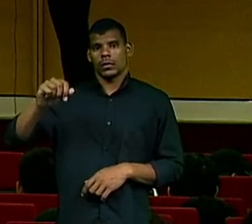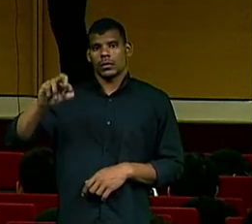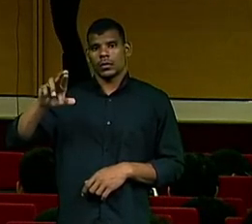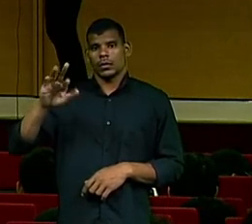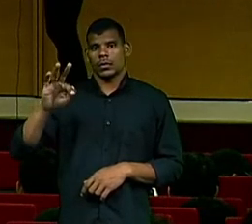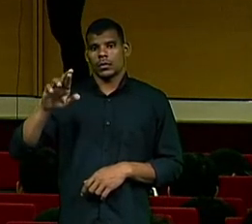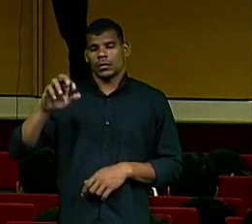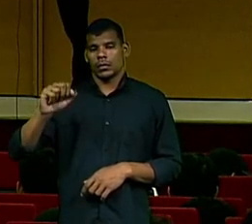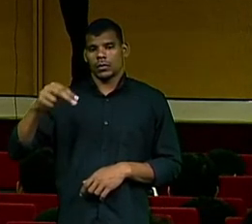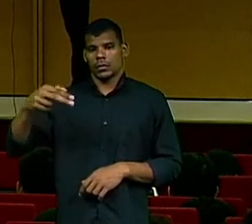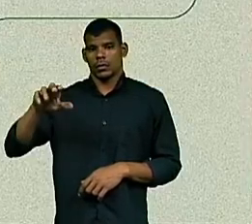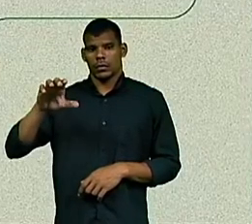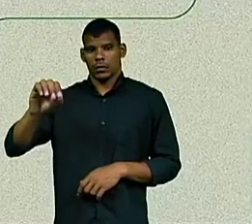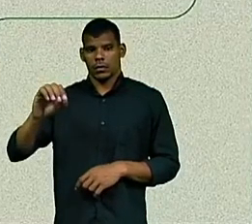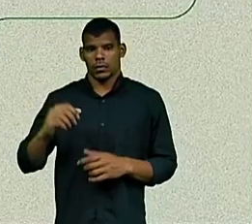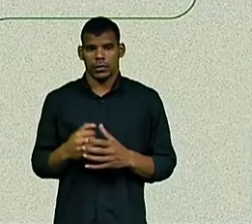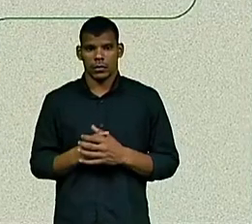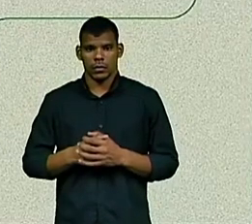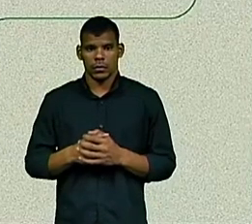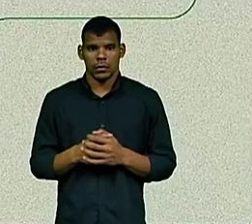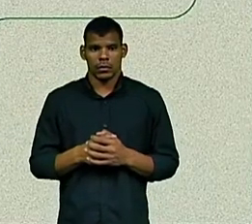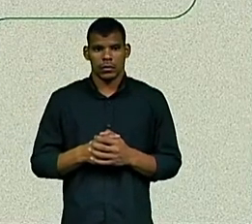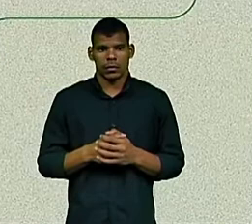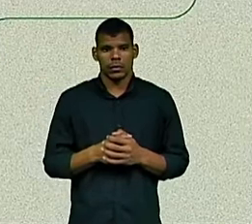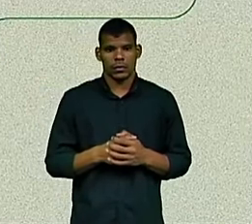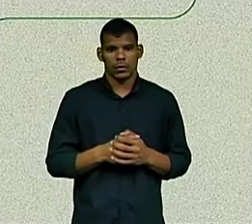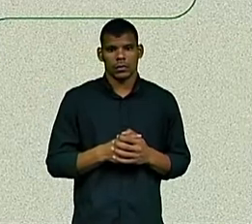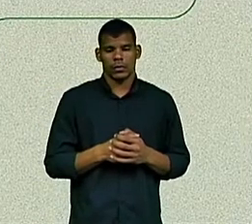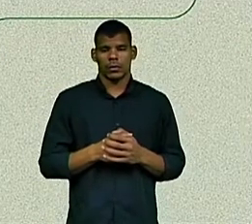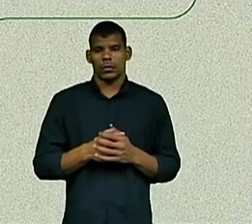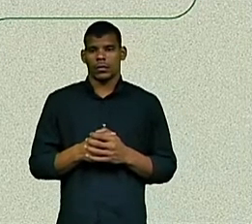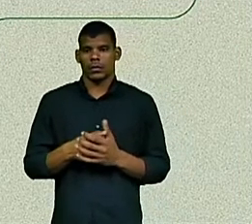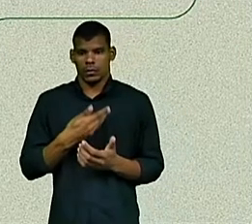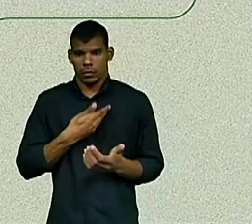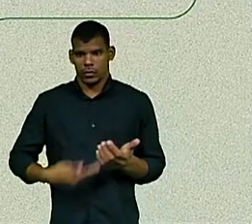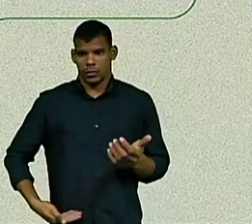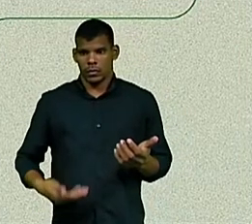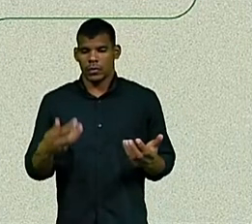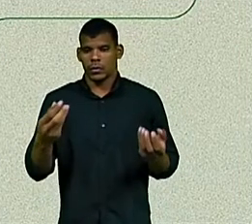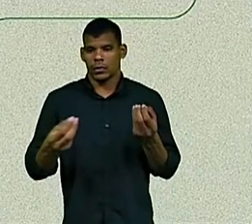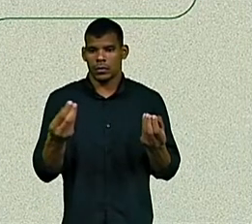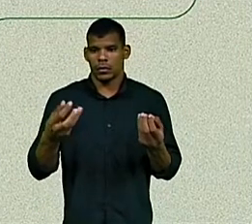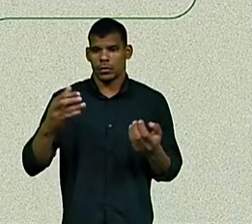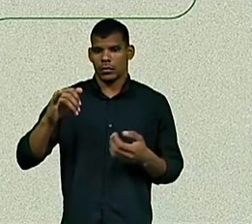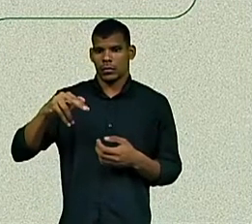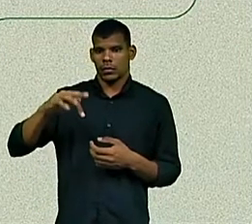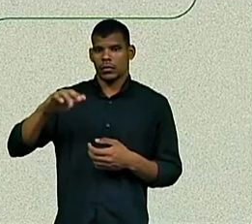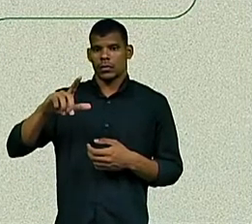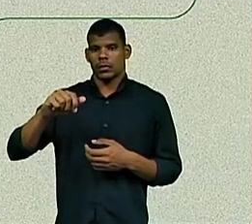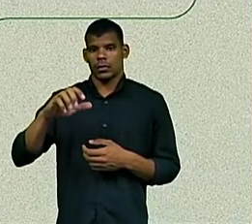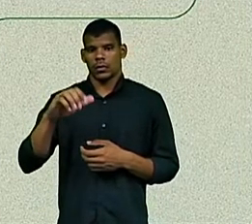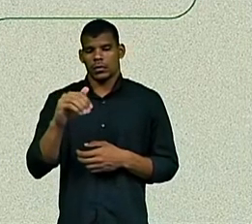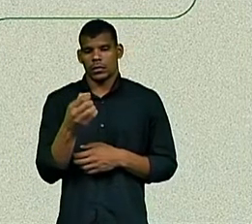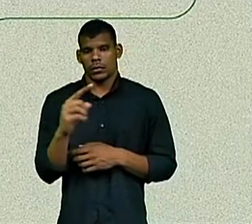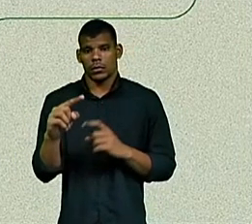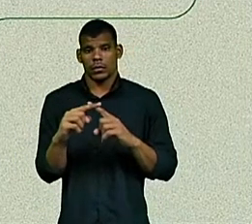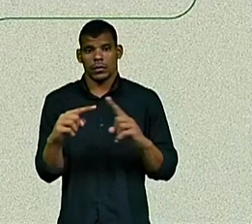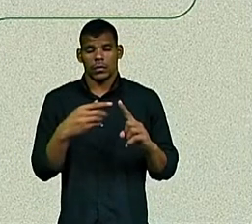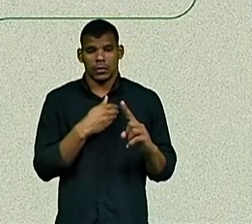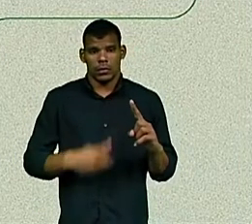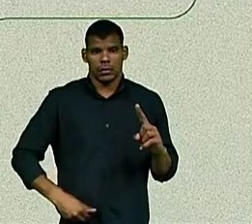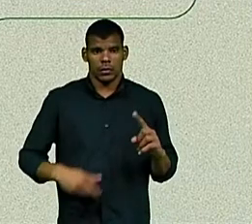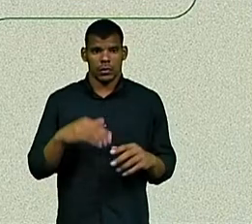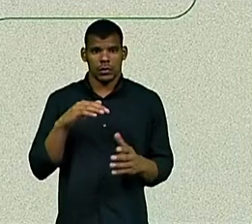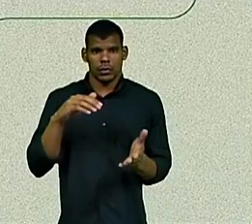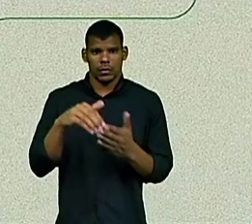governo do Itamar Franco é um governo marcado ainda né pela inflação mas é um governo que no final no último